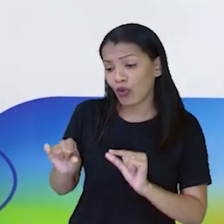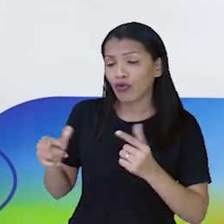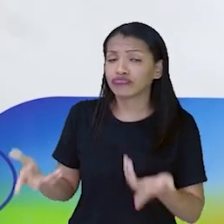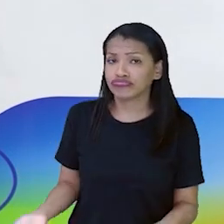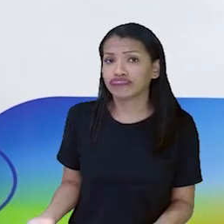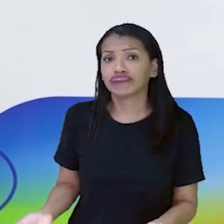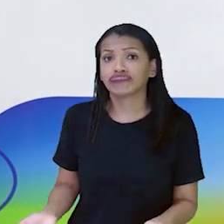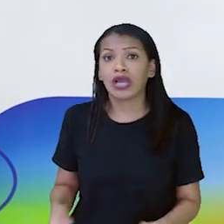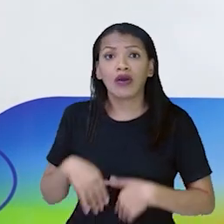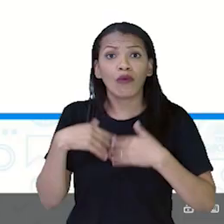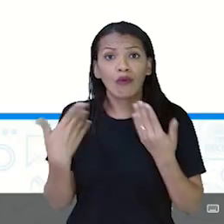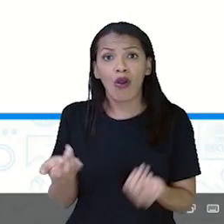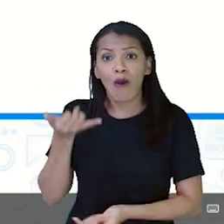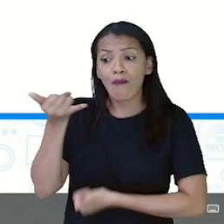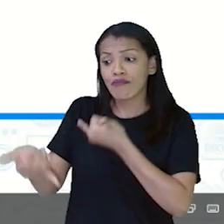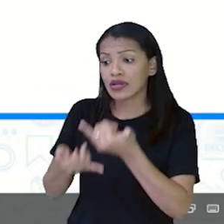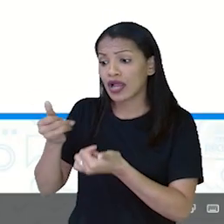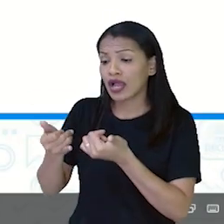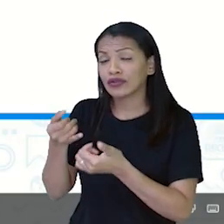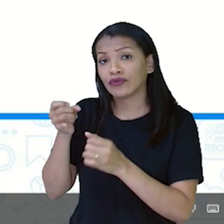que menos vendeu aí?